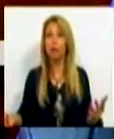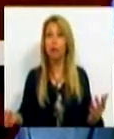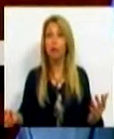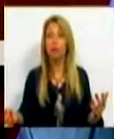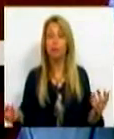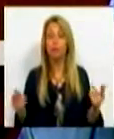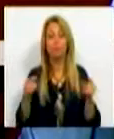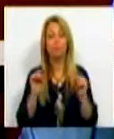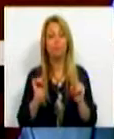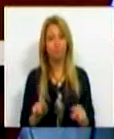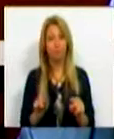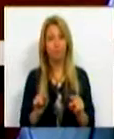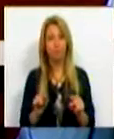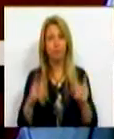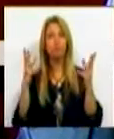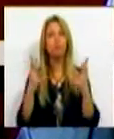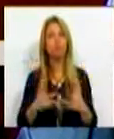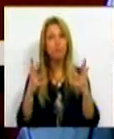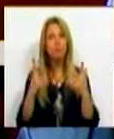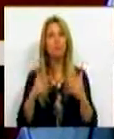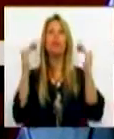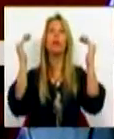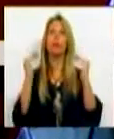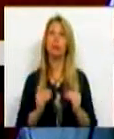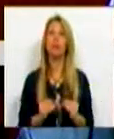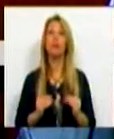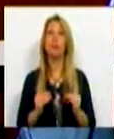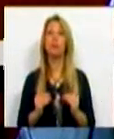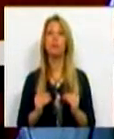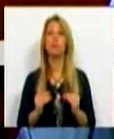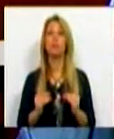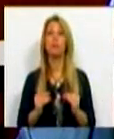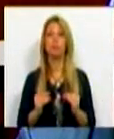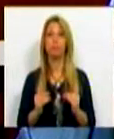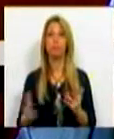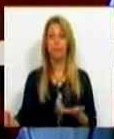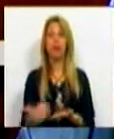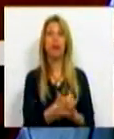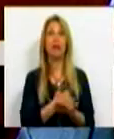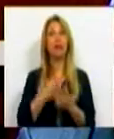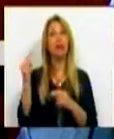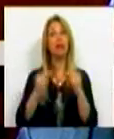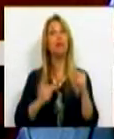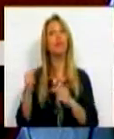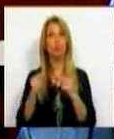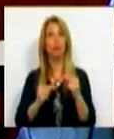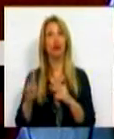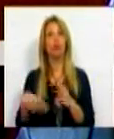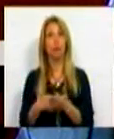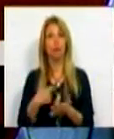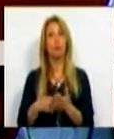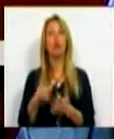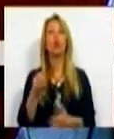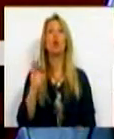indiretos. Este orçamento diminui o peso das receitas fiscais no